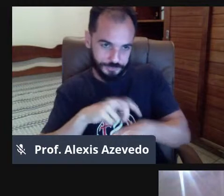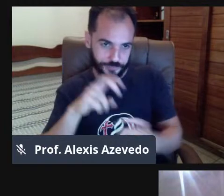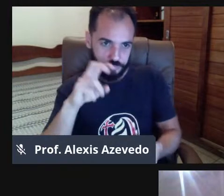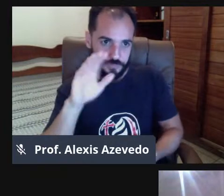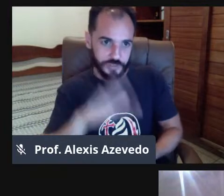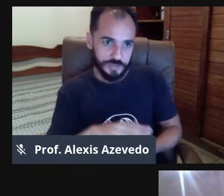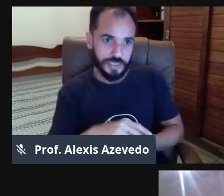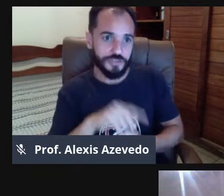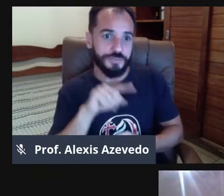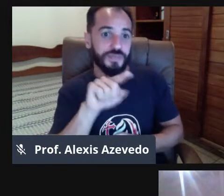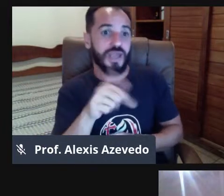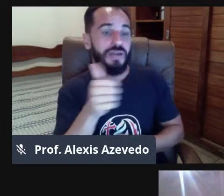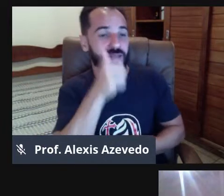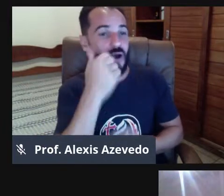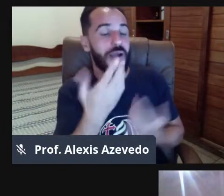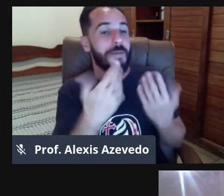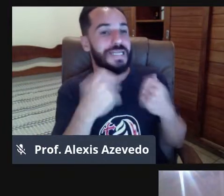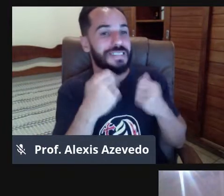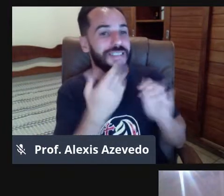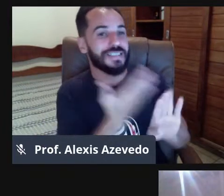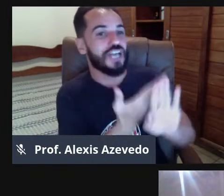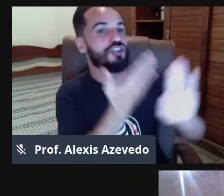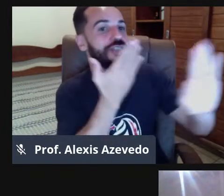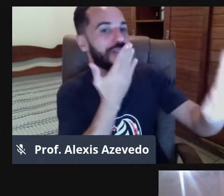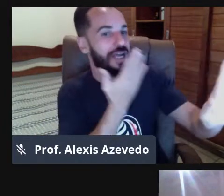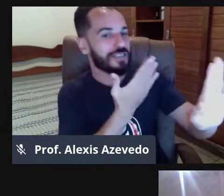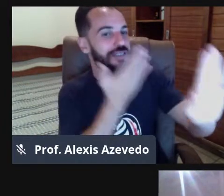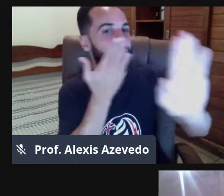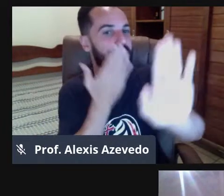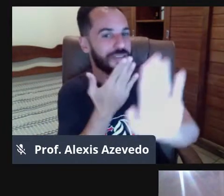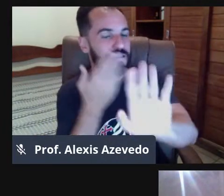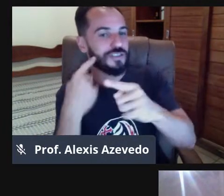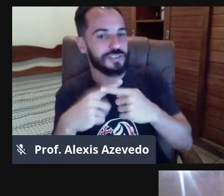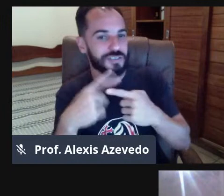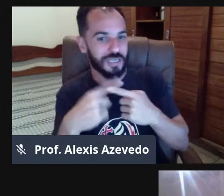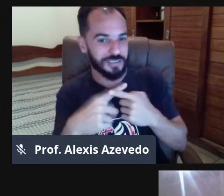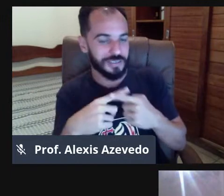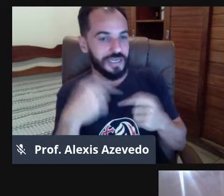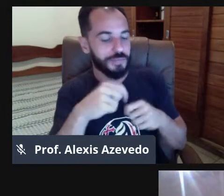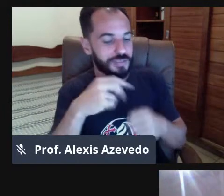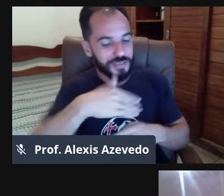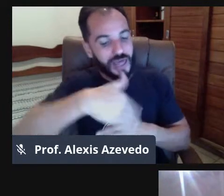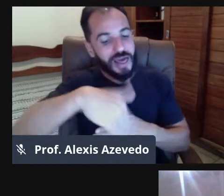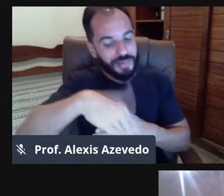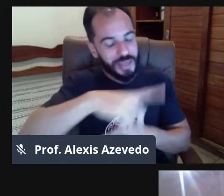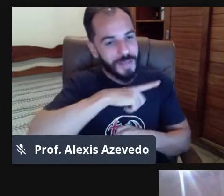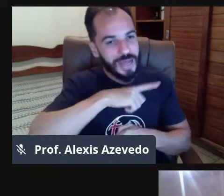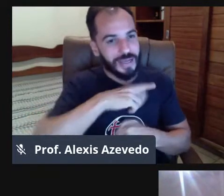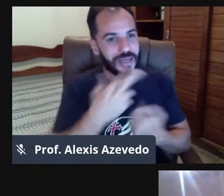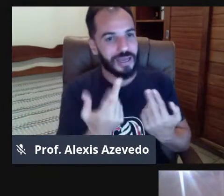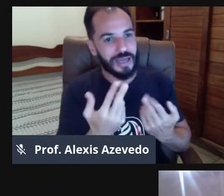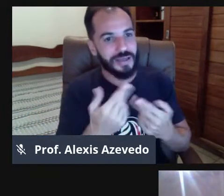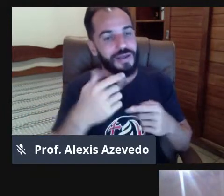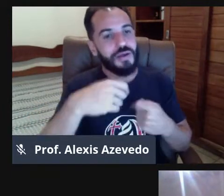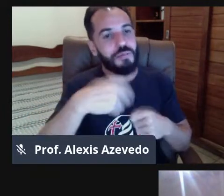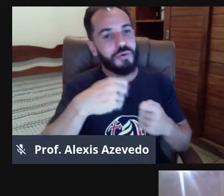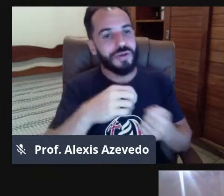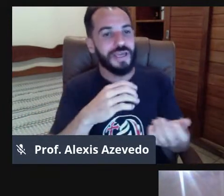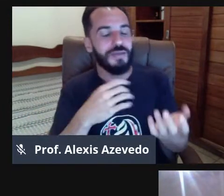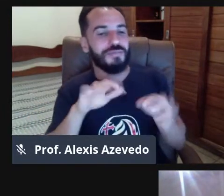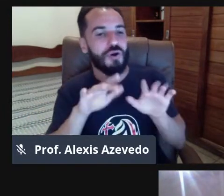em 5, tem os espaçamentos no chão, né, para não haver acumulação na